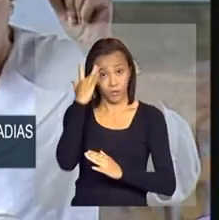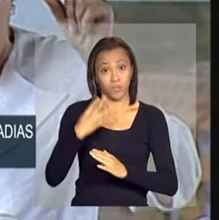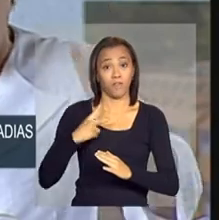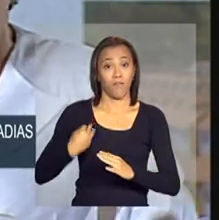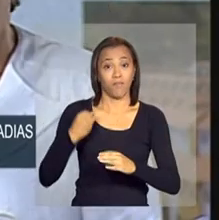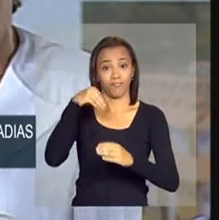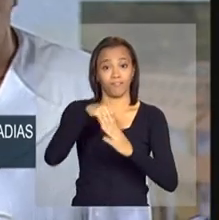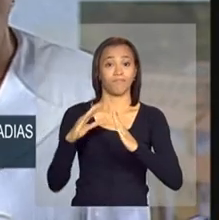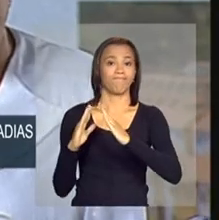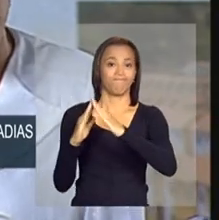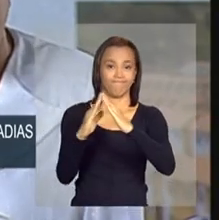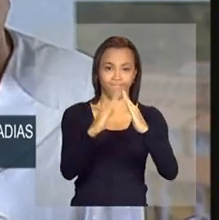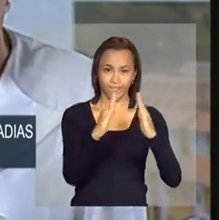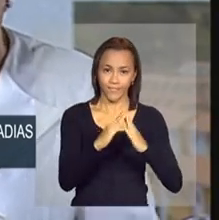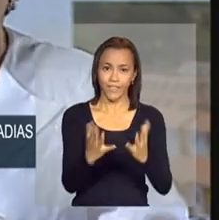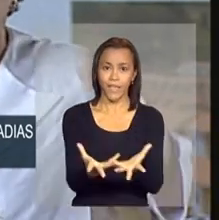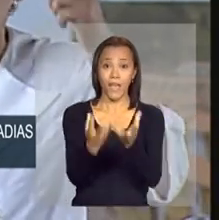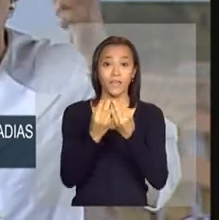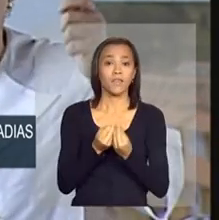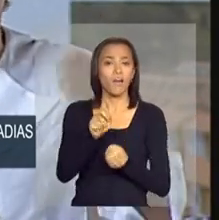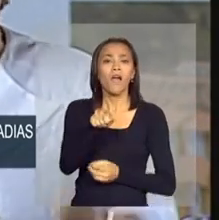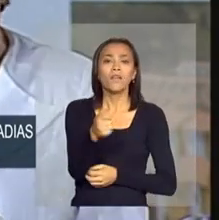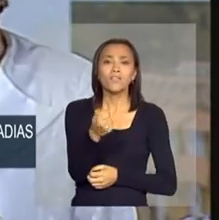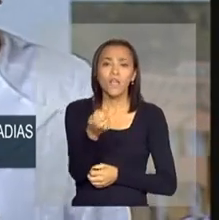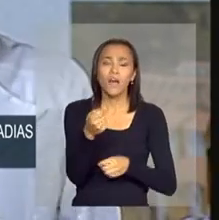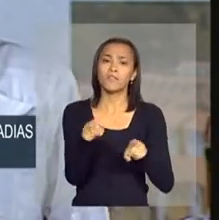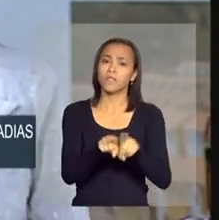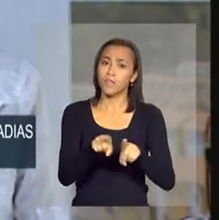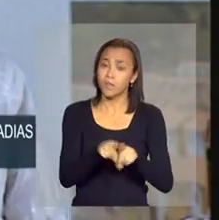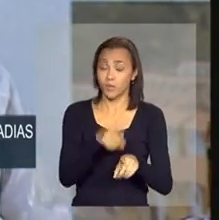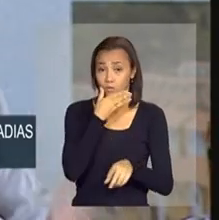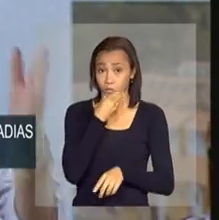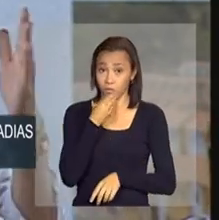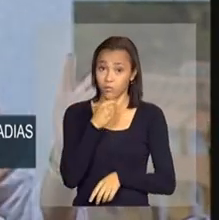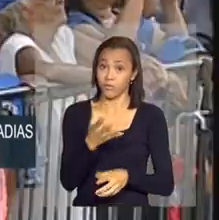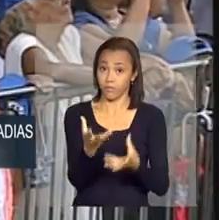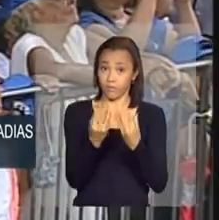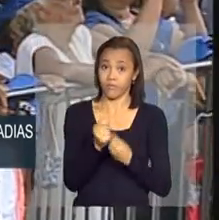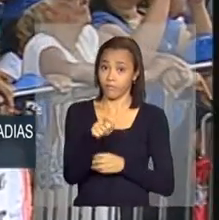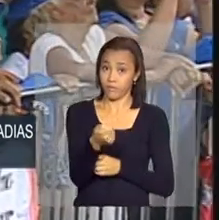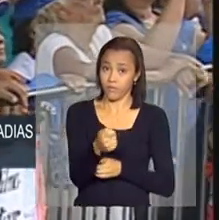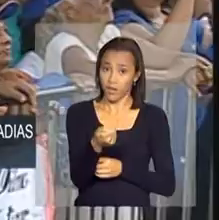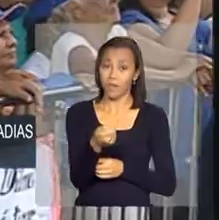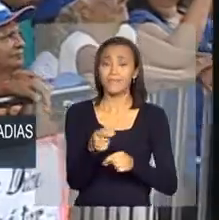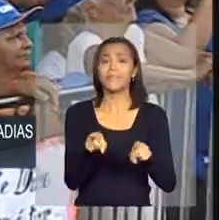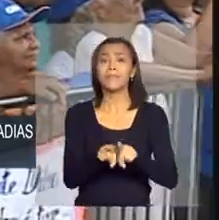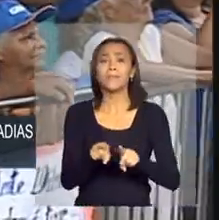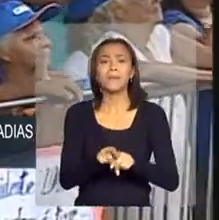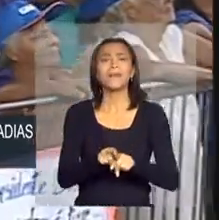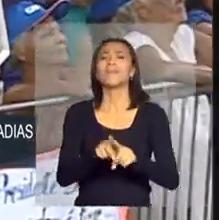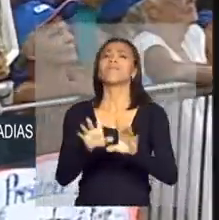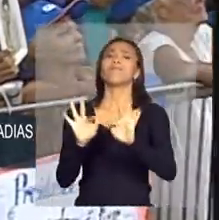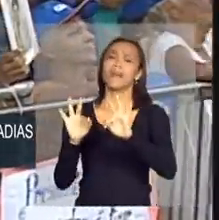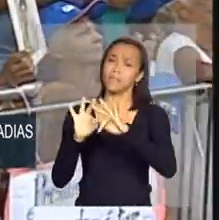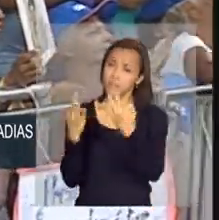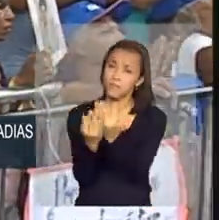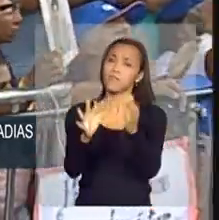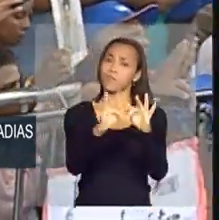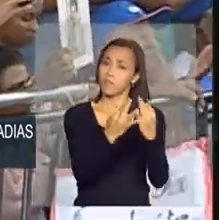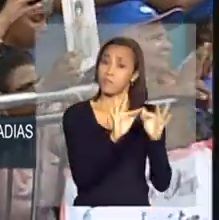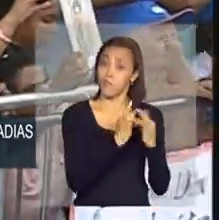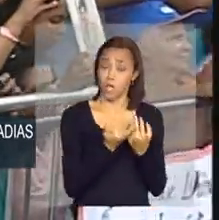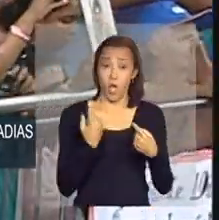das mulheres que recebem as chaves dos homens que recebe a chave sobretudo das famílias